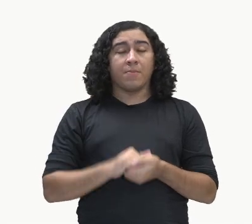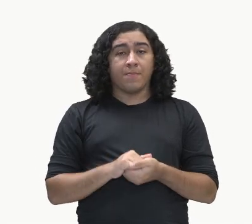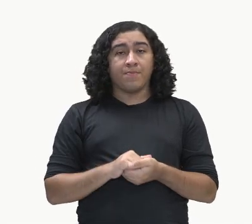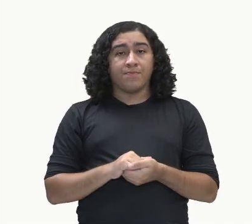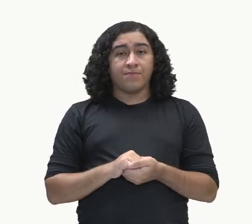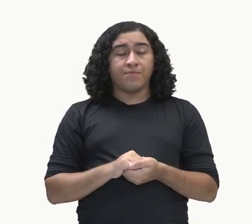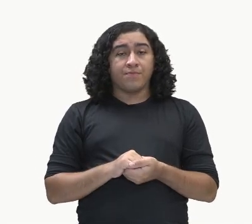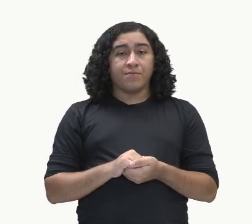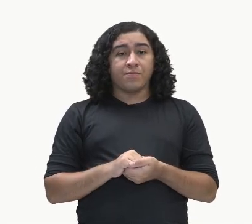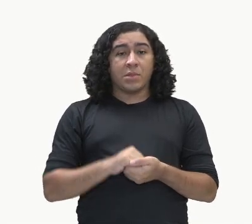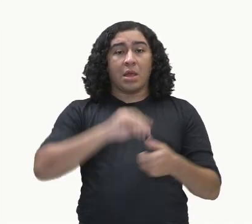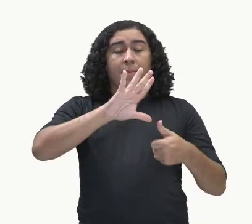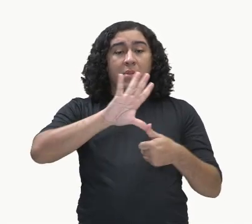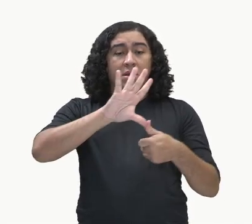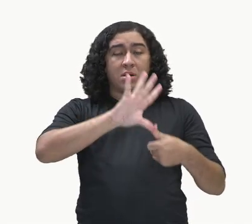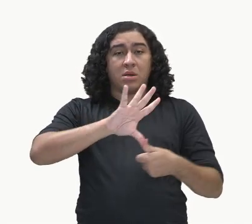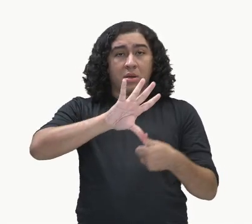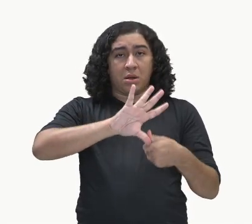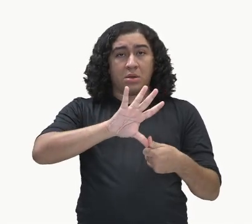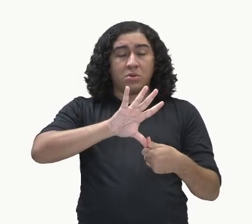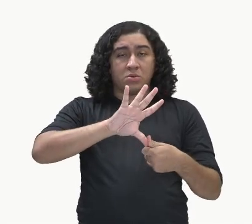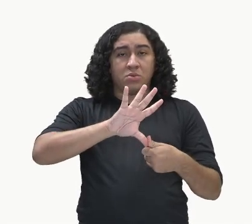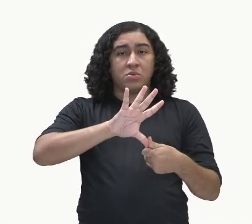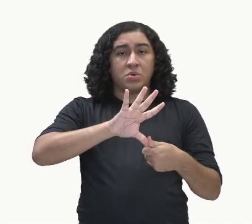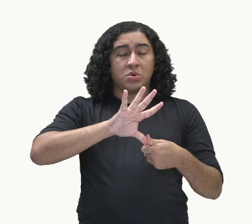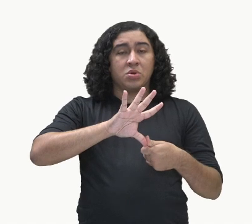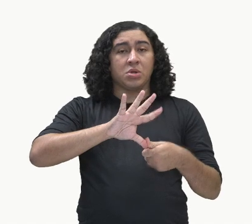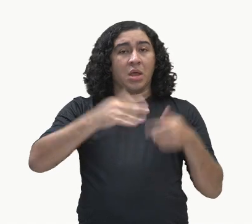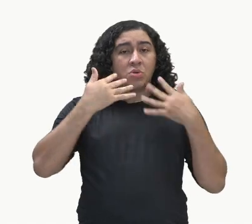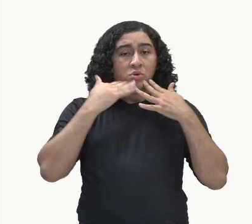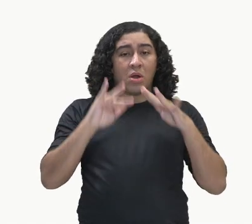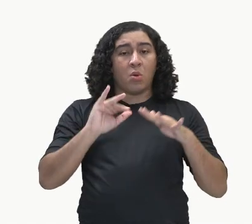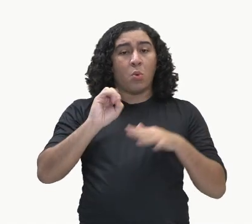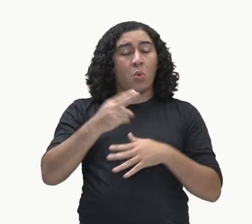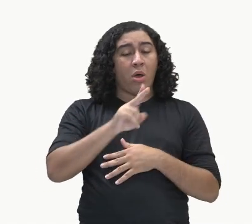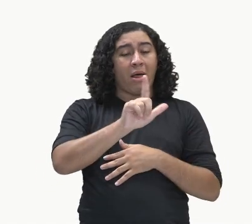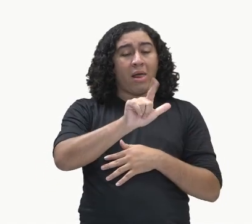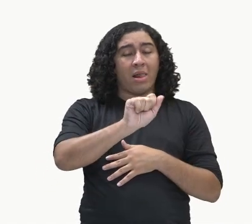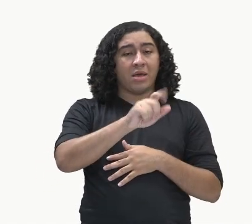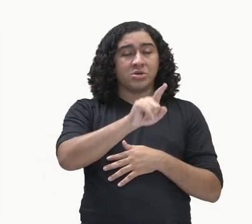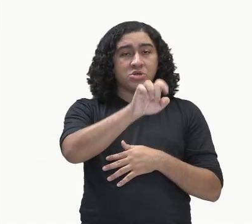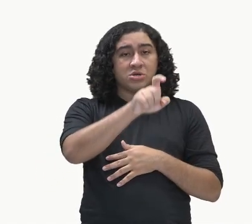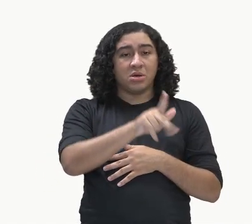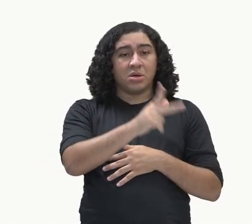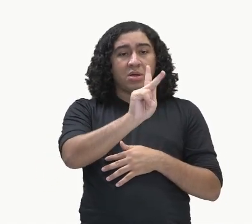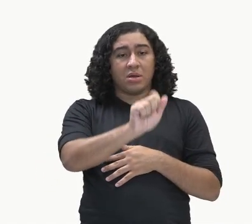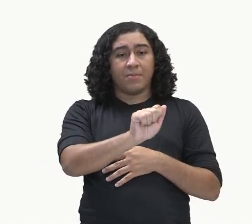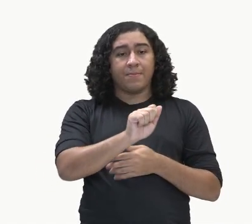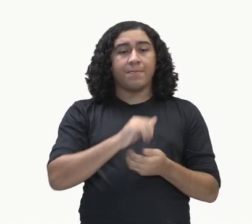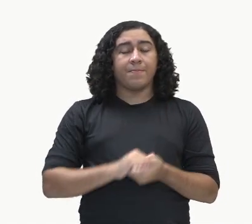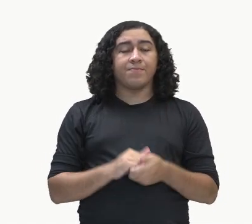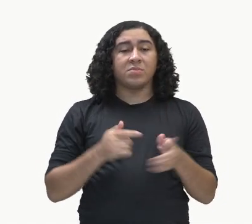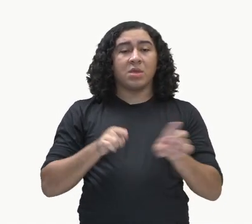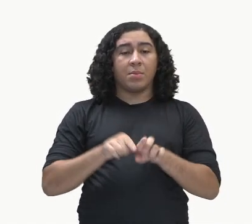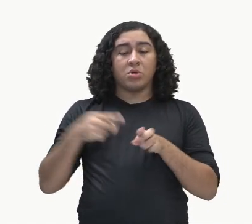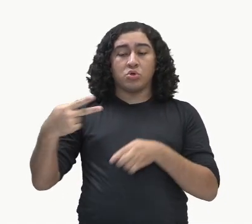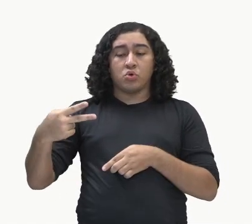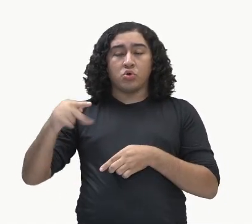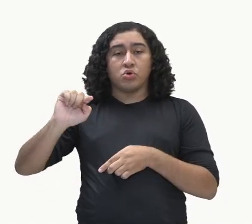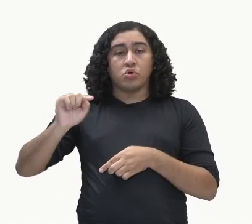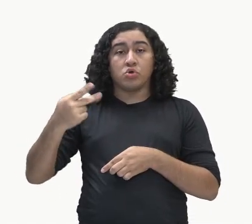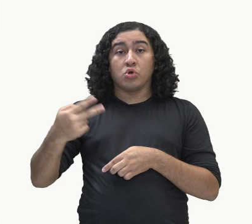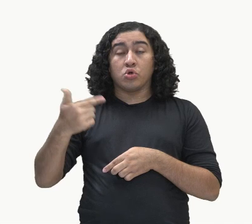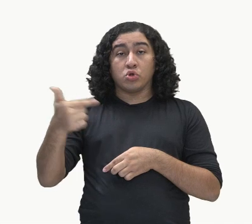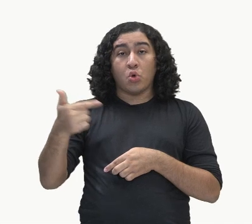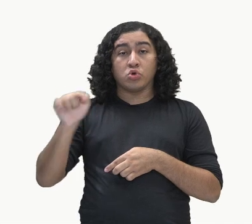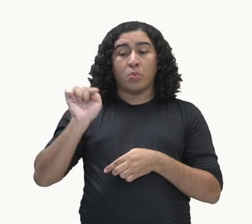Ou do Alasca também, nativos. Bem pouco, não é? E two or more racial groups, certo?